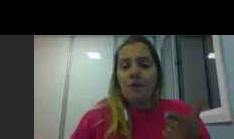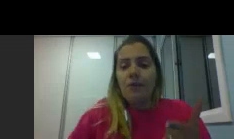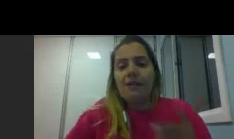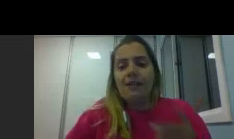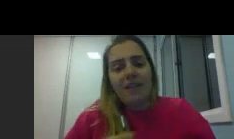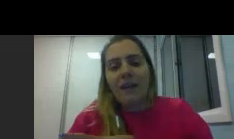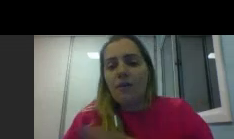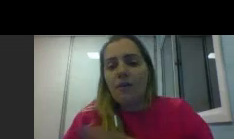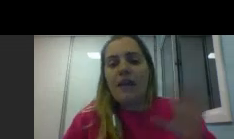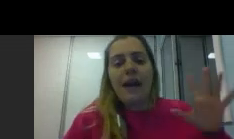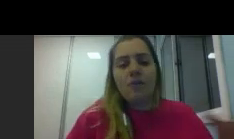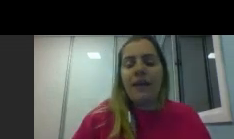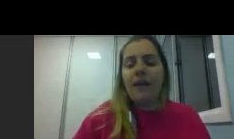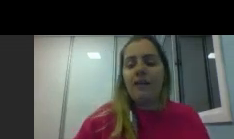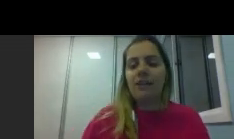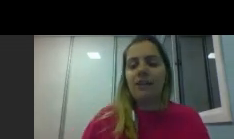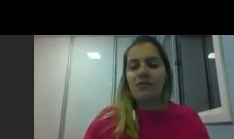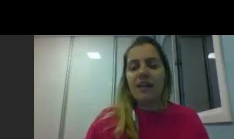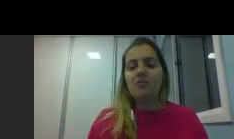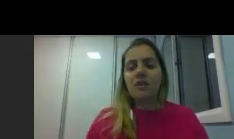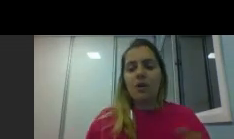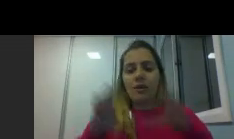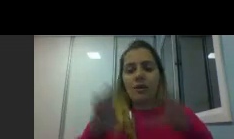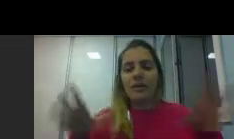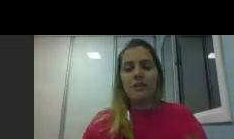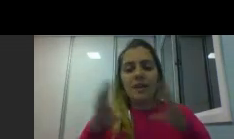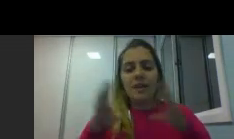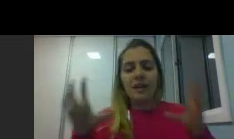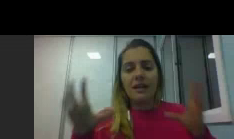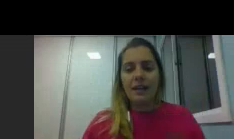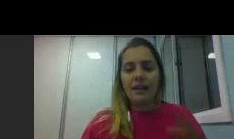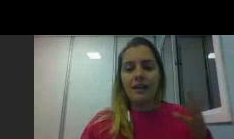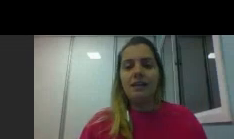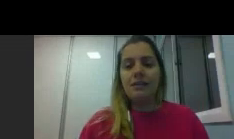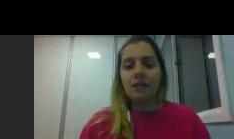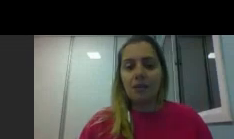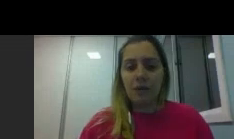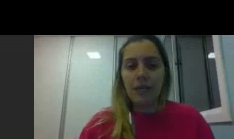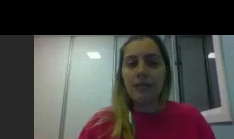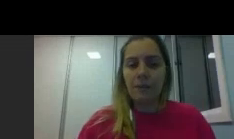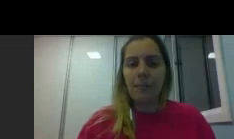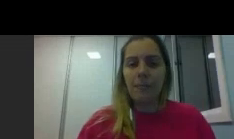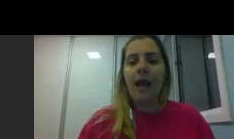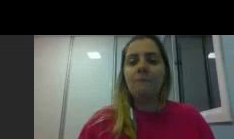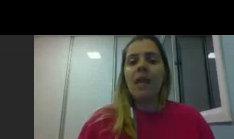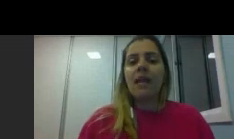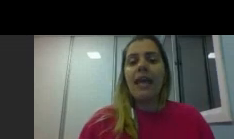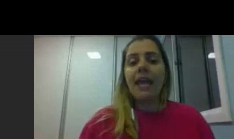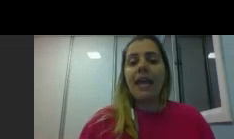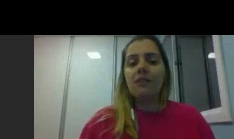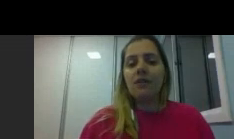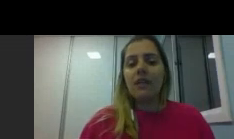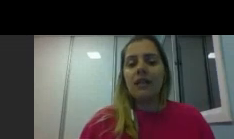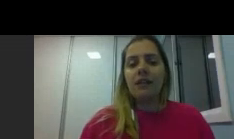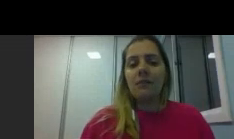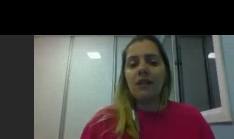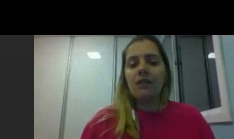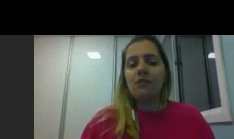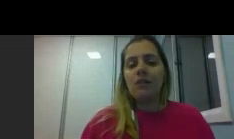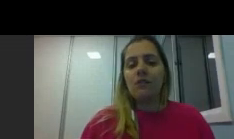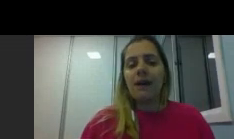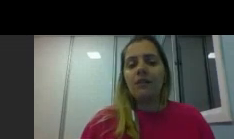anti-B, porque se entrar em contato, para ele vai ser diferente do que o organismo dele tem ali circulando, tá? E é isso